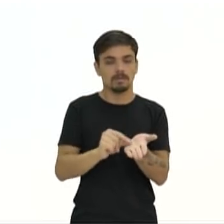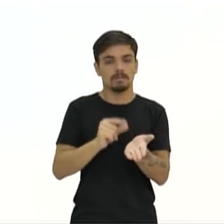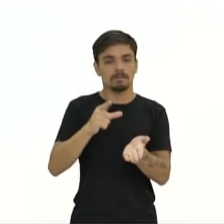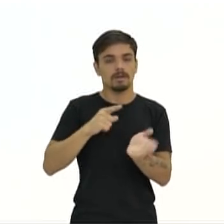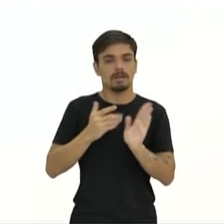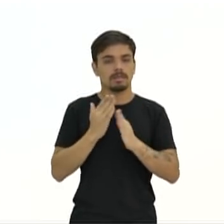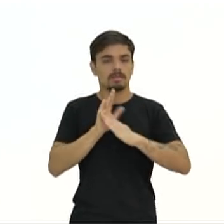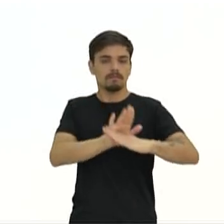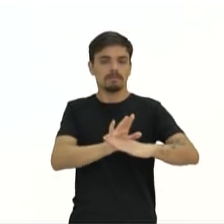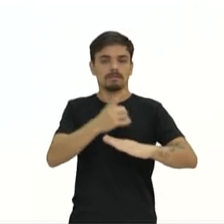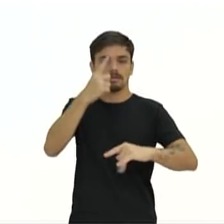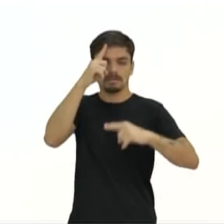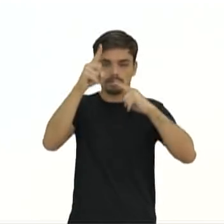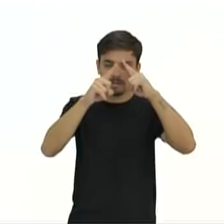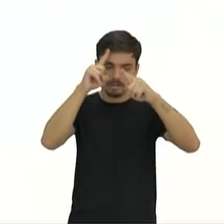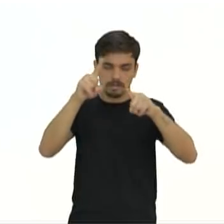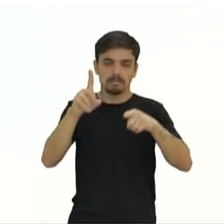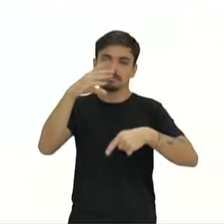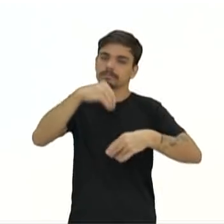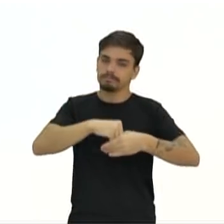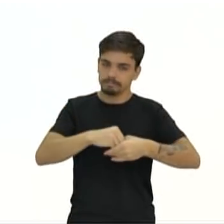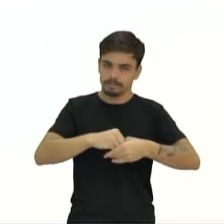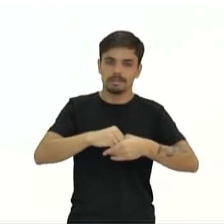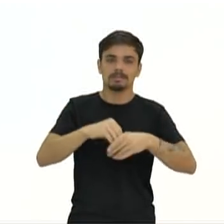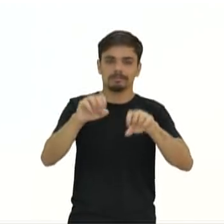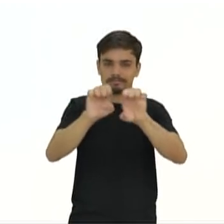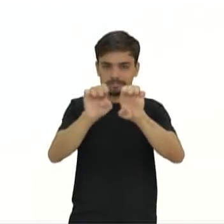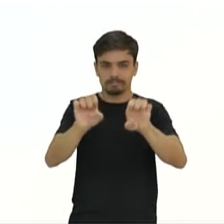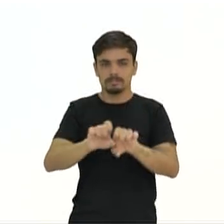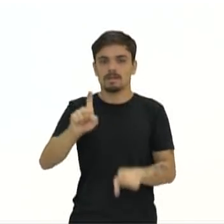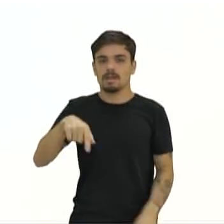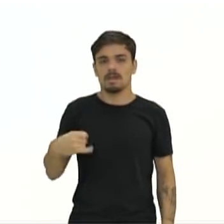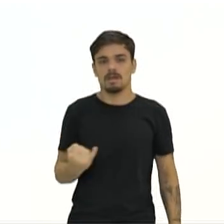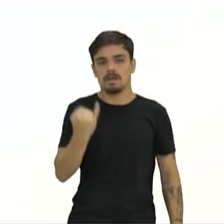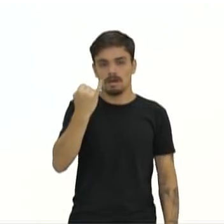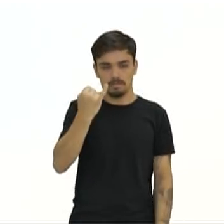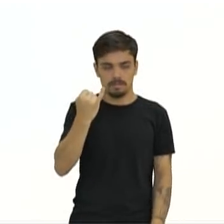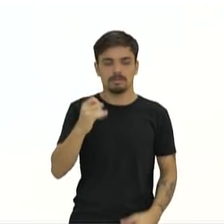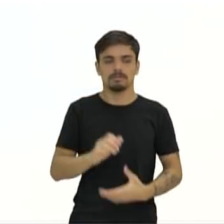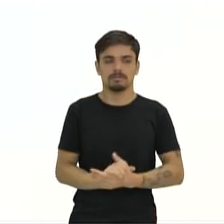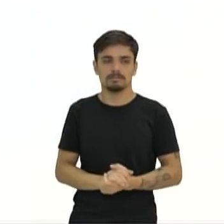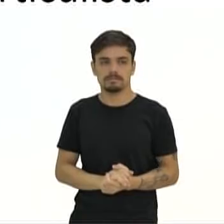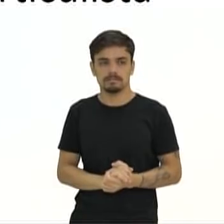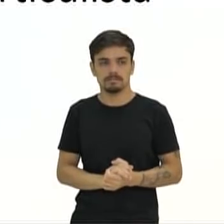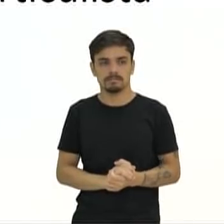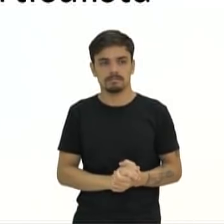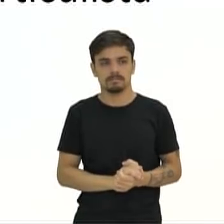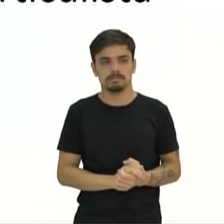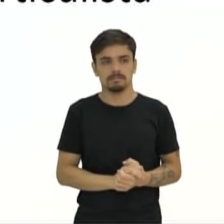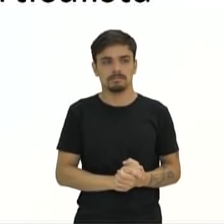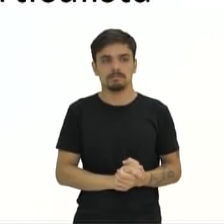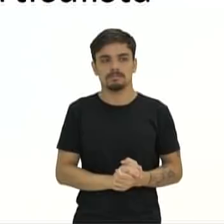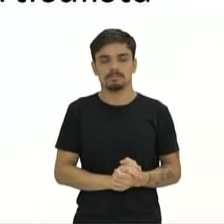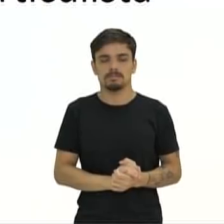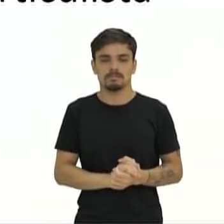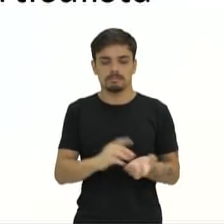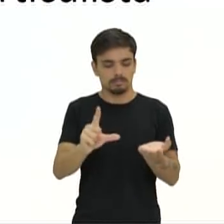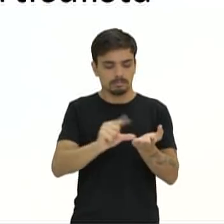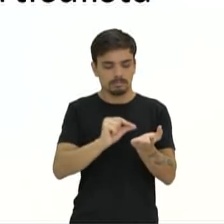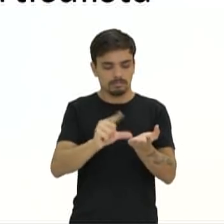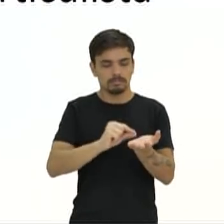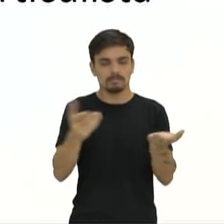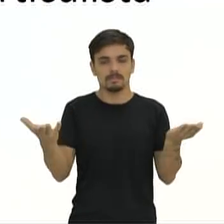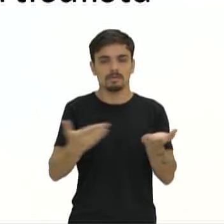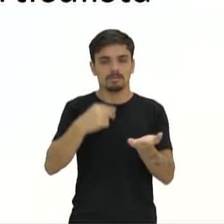isso é bem importante dentro da estrutura ali que compõe o artigo de opinião. O artigo de opinião que